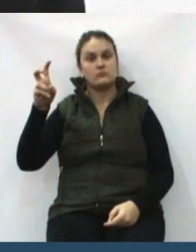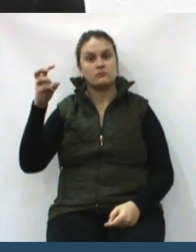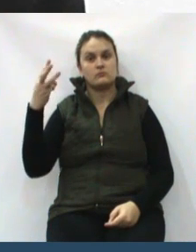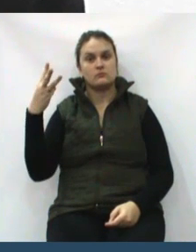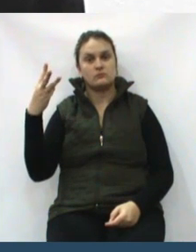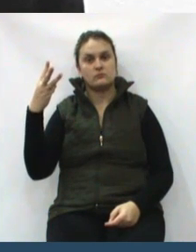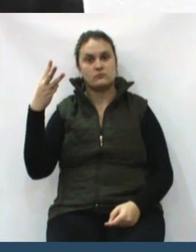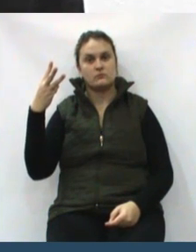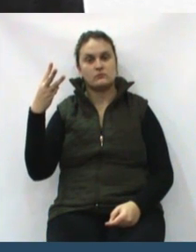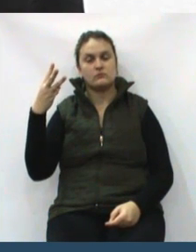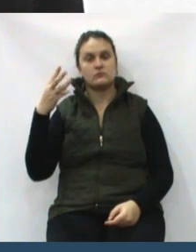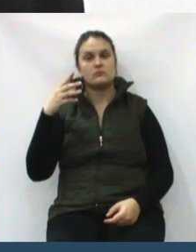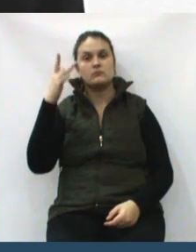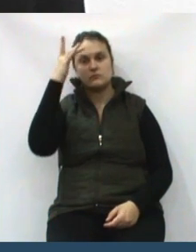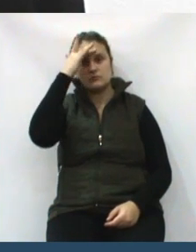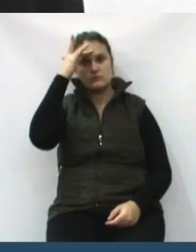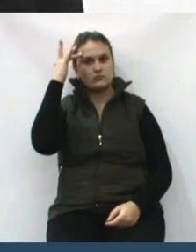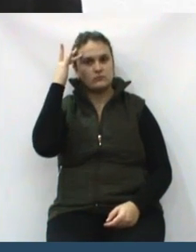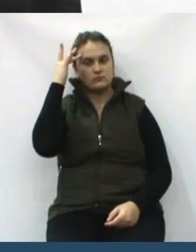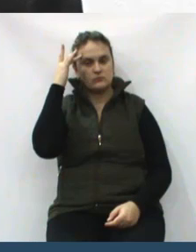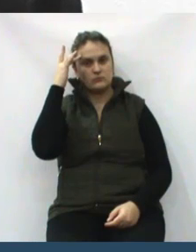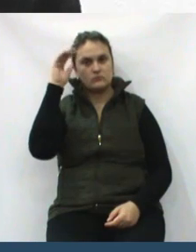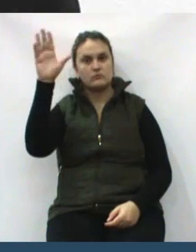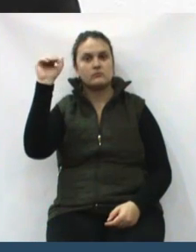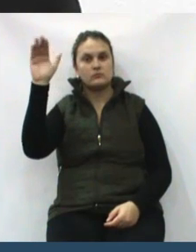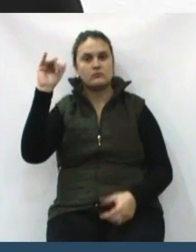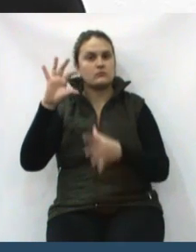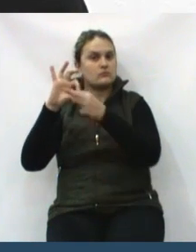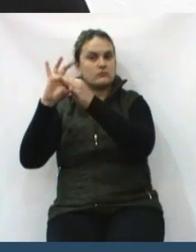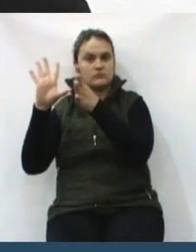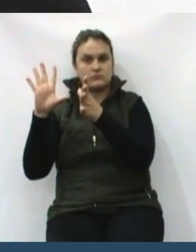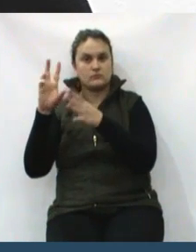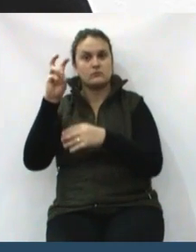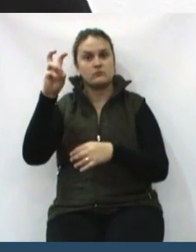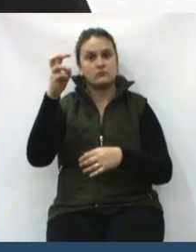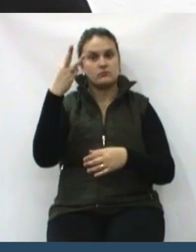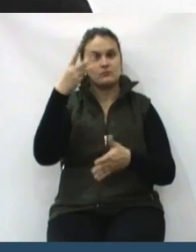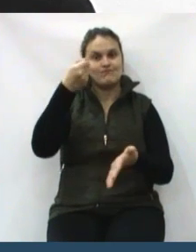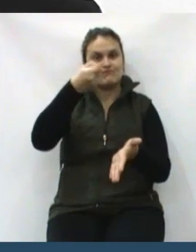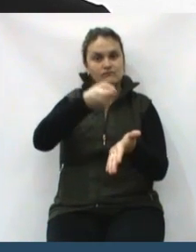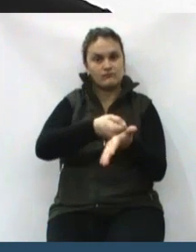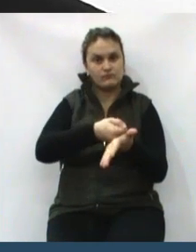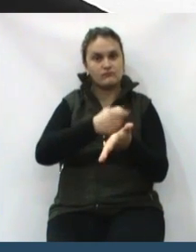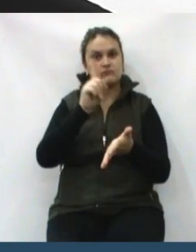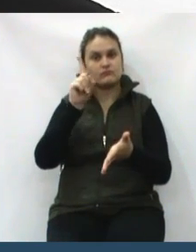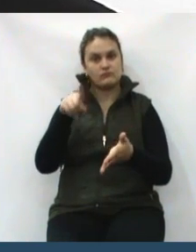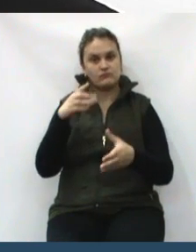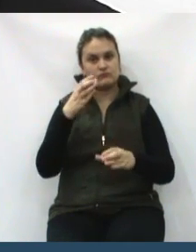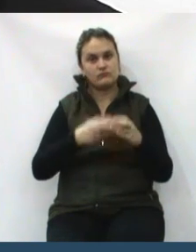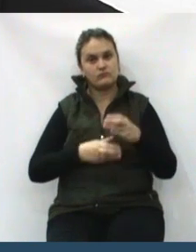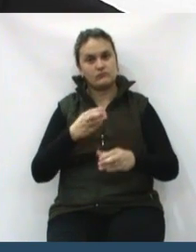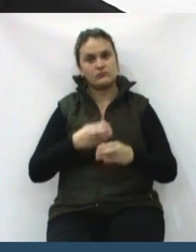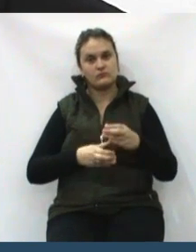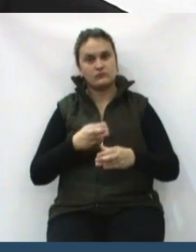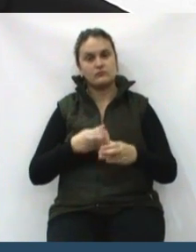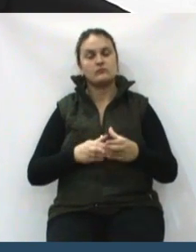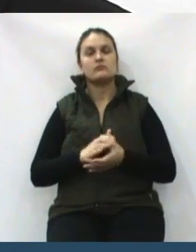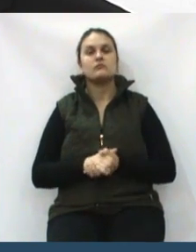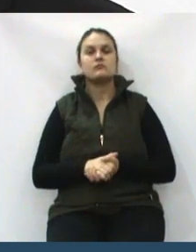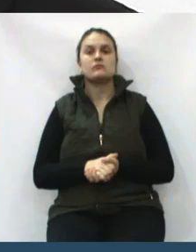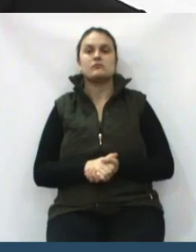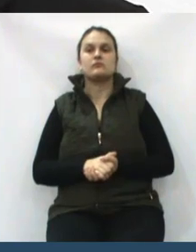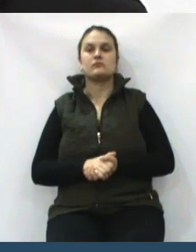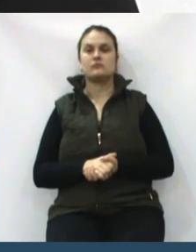53 que não são funcionários públicos, e os outros 53, obrigatoriamente, seriam